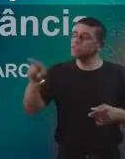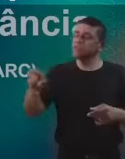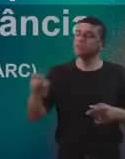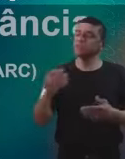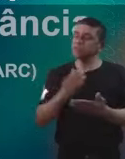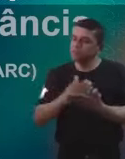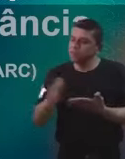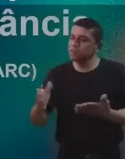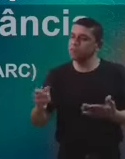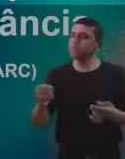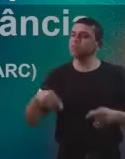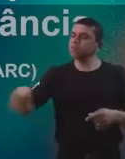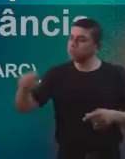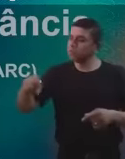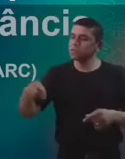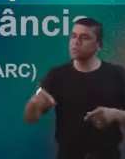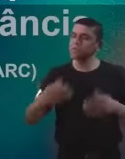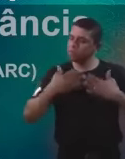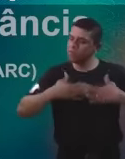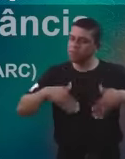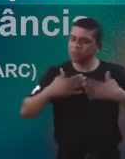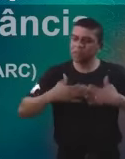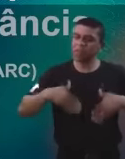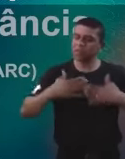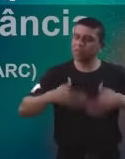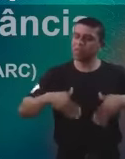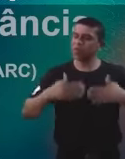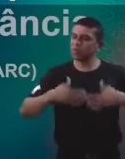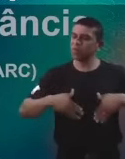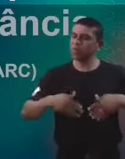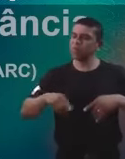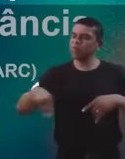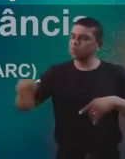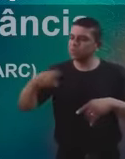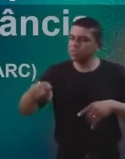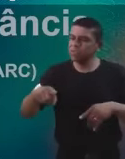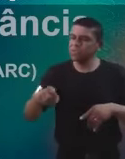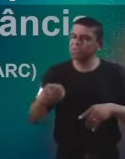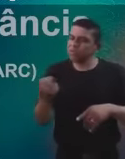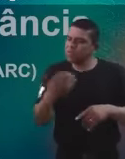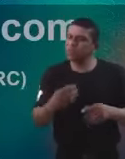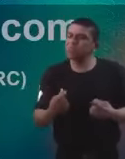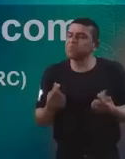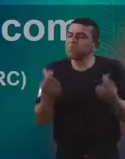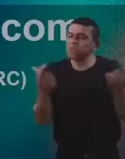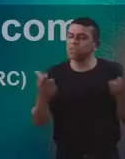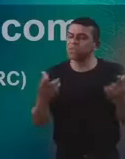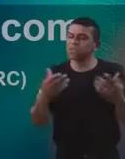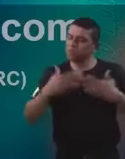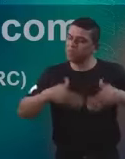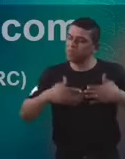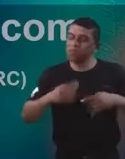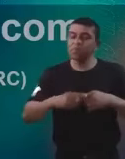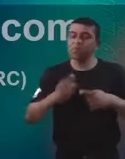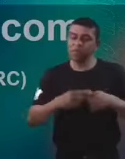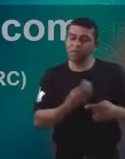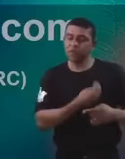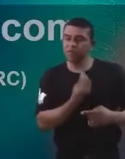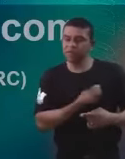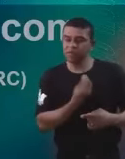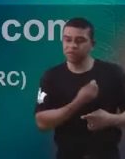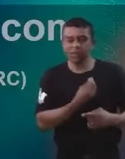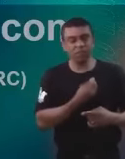avareza, porque a vida de qualquer não consiste na abundância do que possui. E propôs-lhes